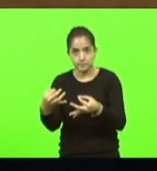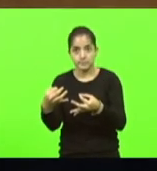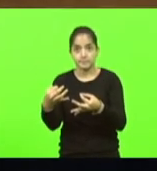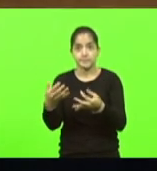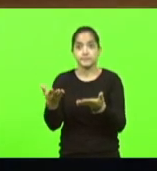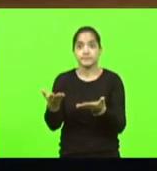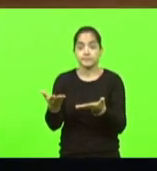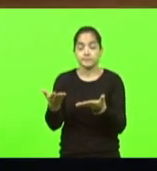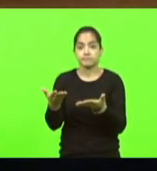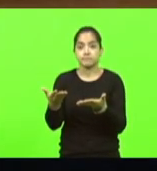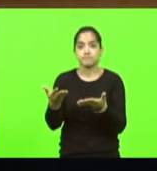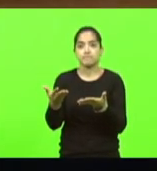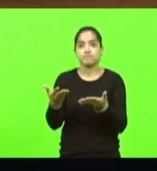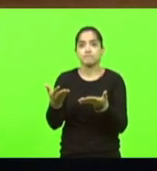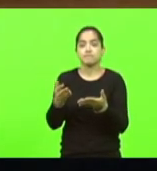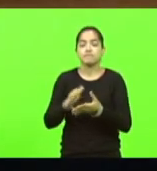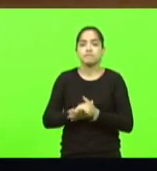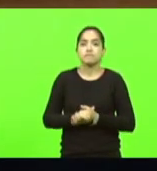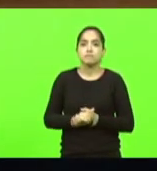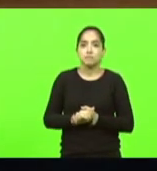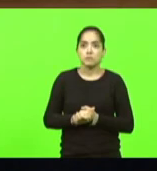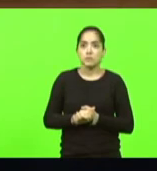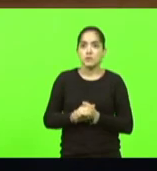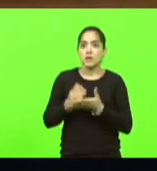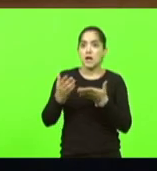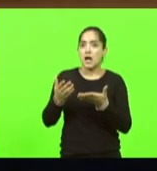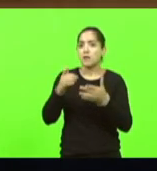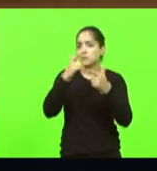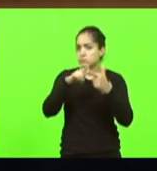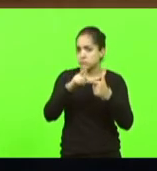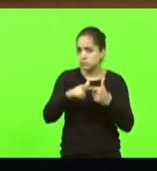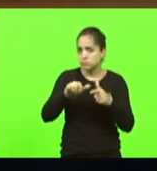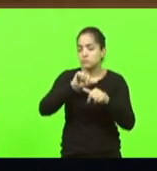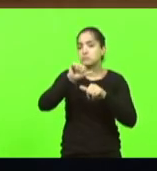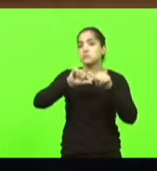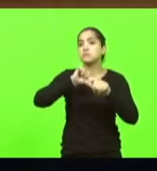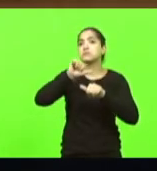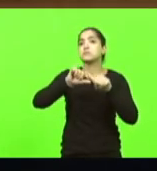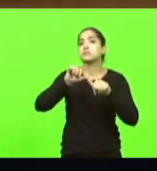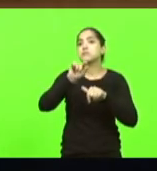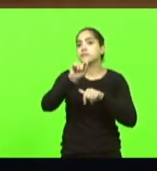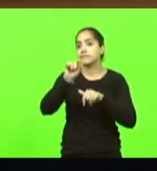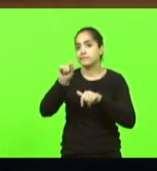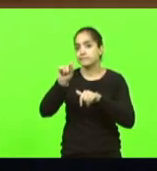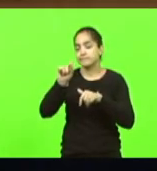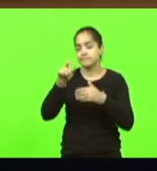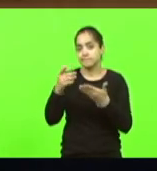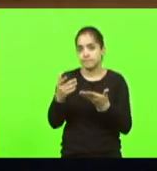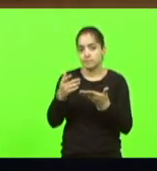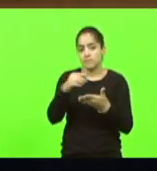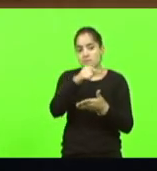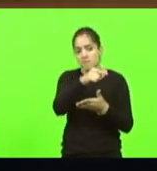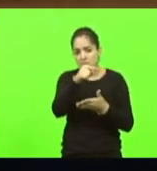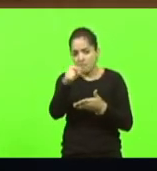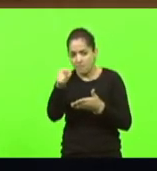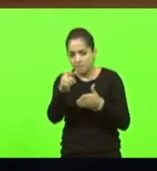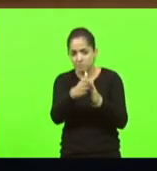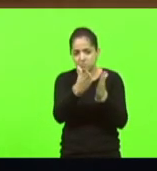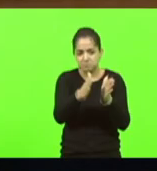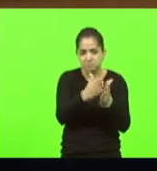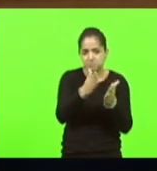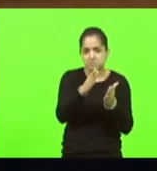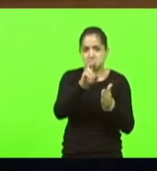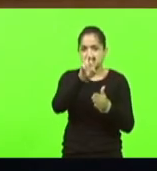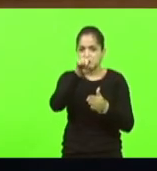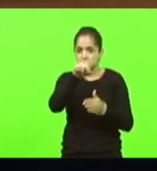Olá eu sou a justiça o problema da reforma para quem não coitado do miserável que vem assim